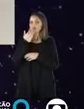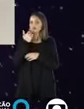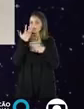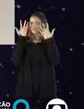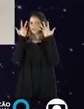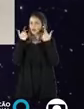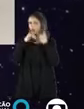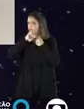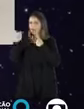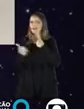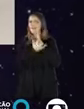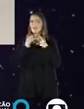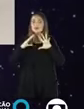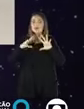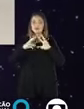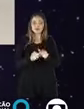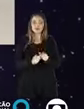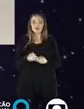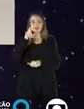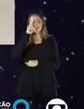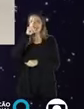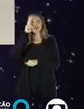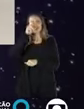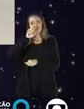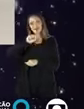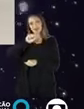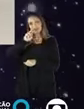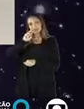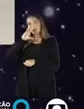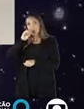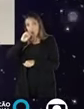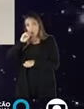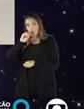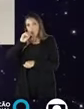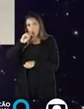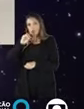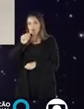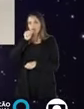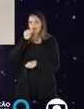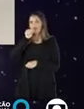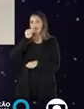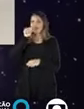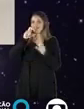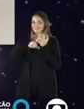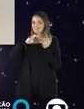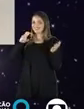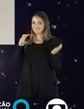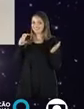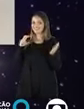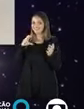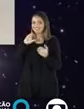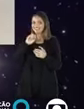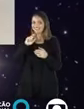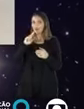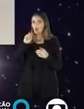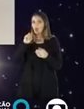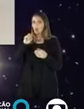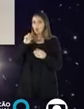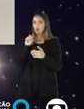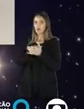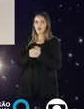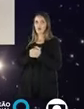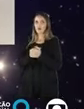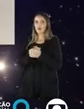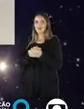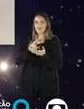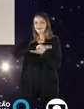aproveitar tudo, né? E até lembrando do seu suco de manhã, que você usa o caldo lá dos legumes, das